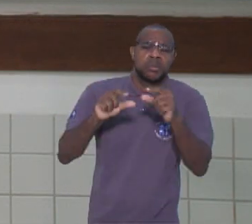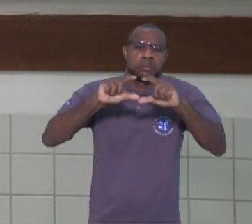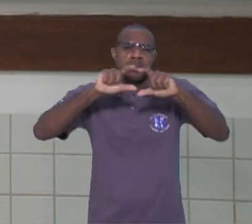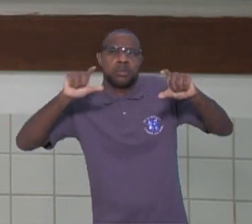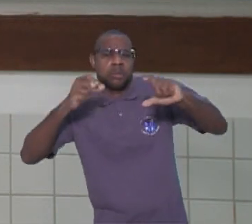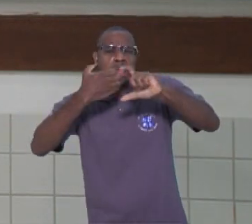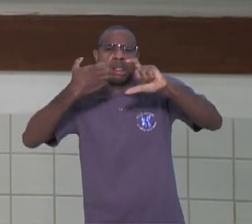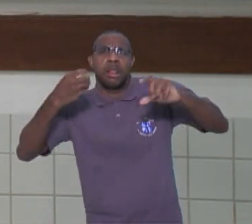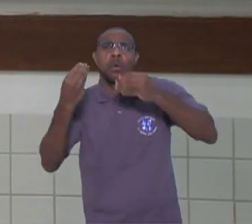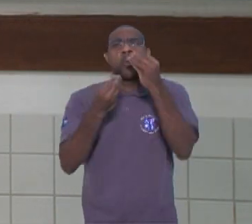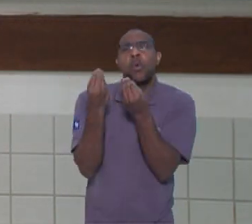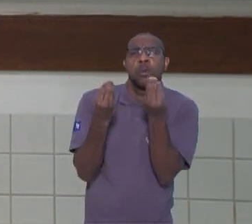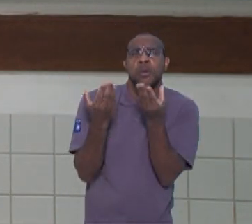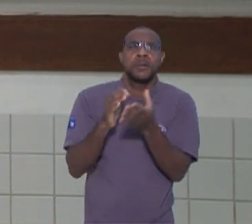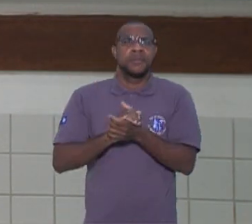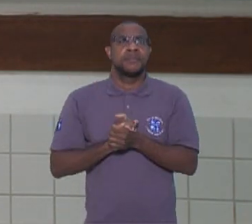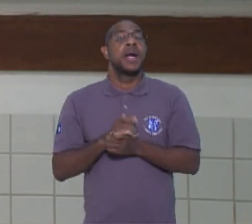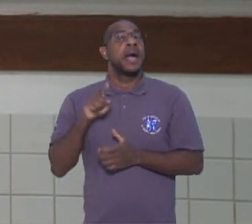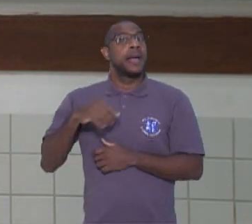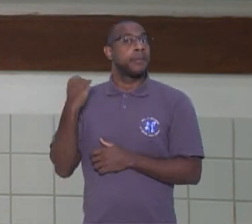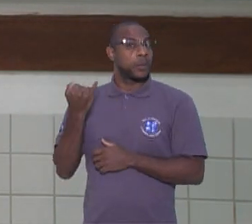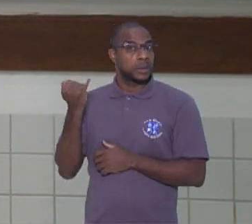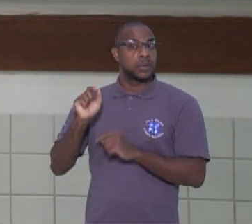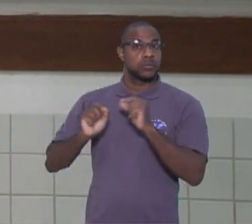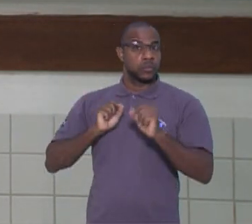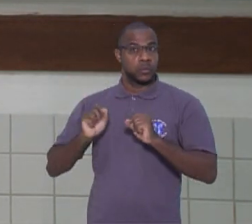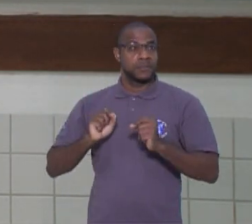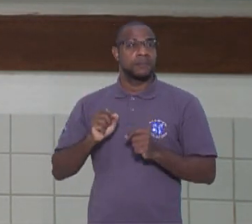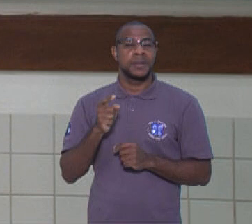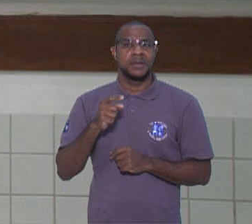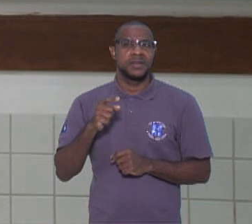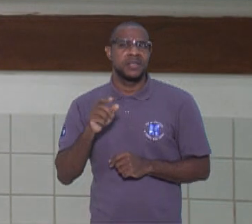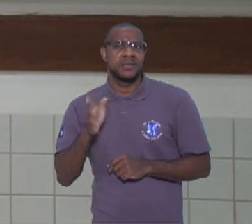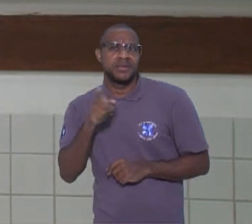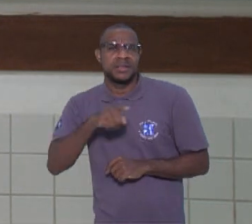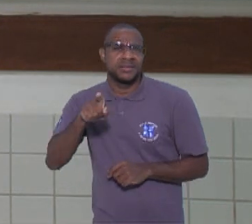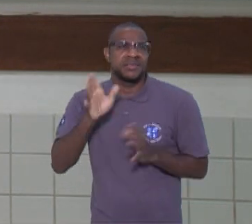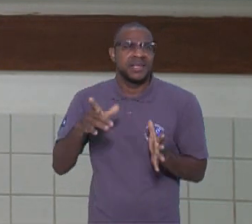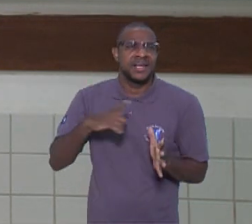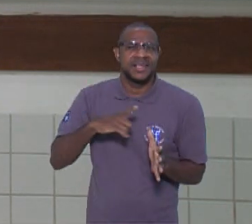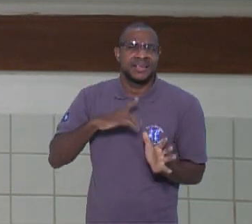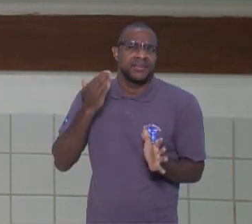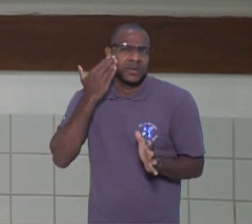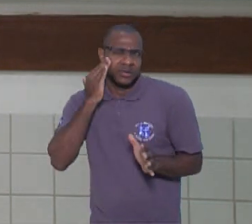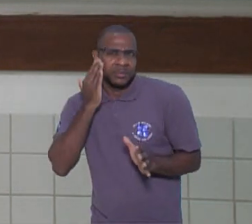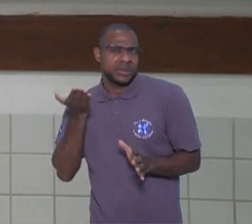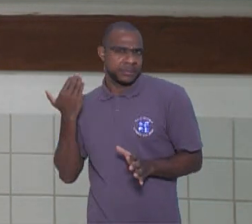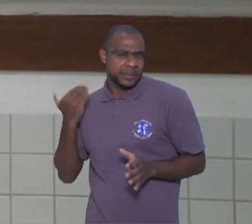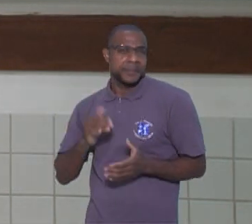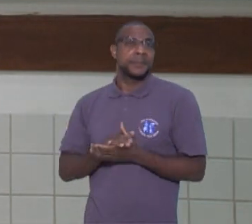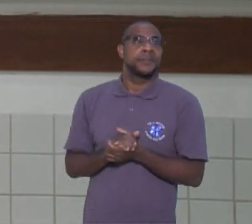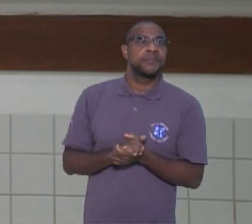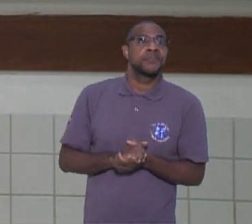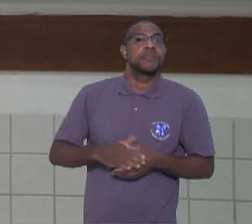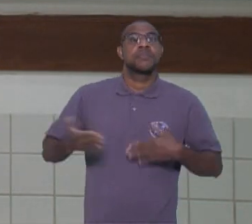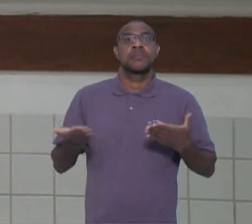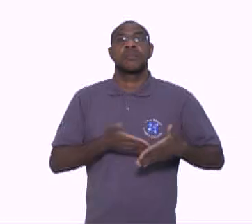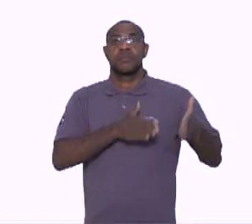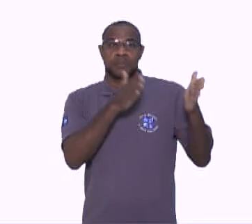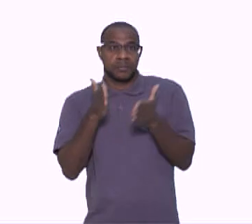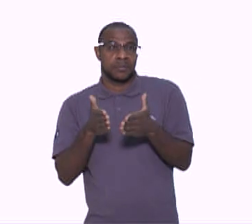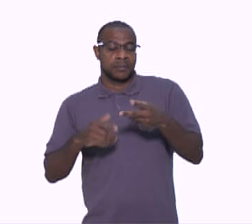coisa toda. Mas isso é muito importante, né? Já que você teve esse entendimento. Agora vamos para a segunda parte